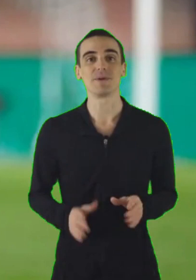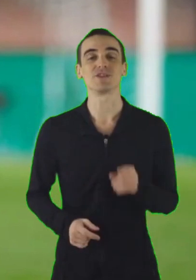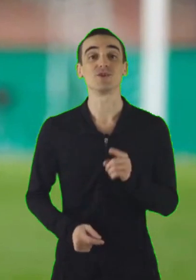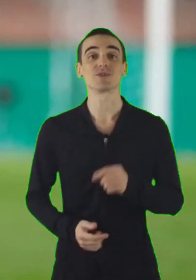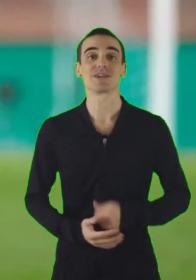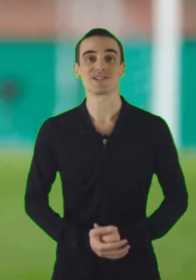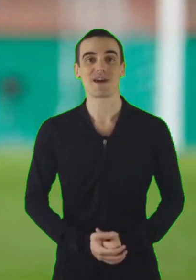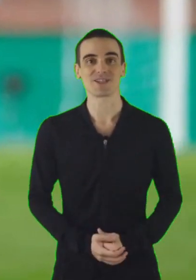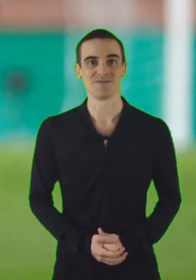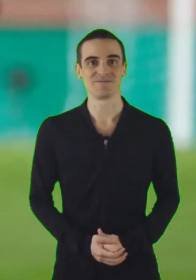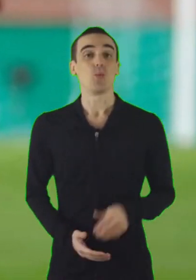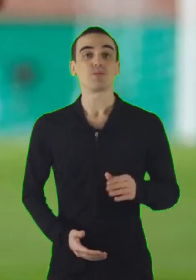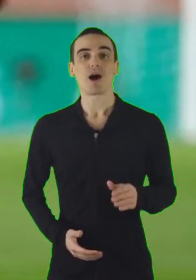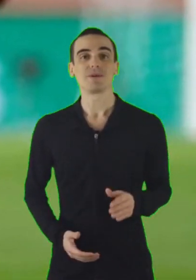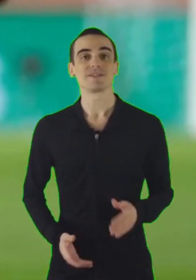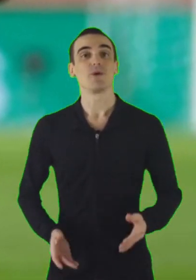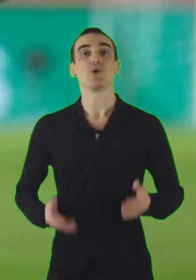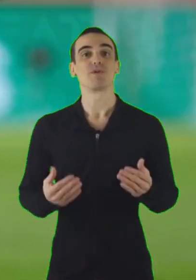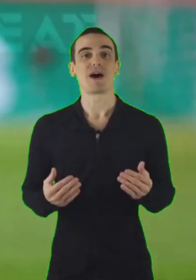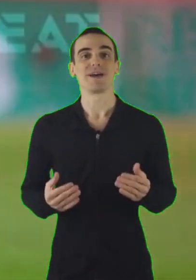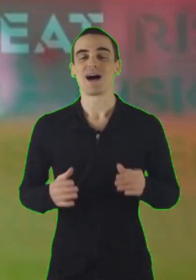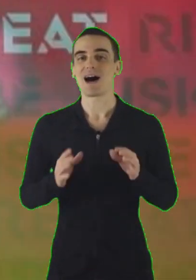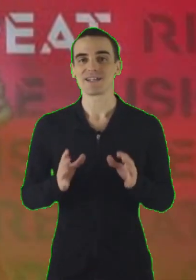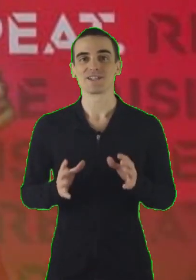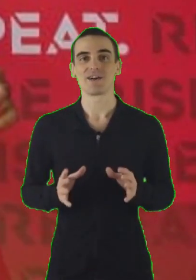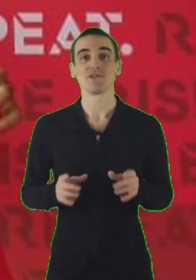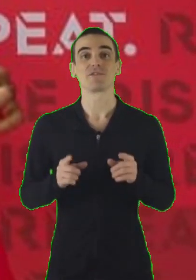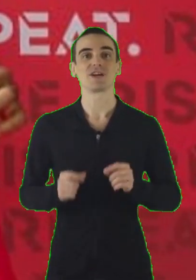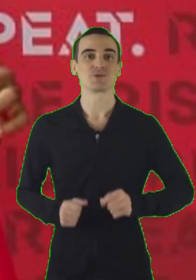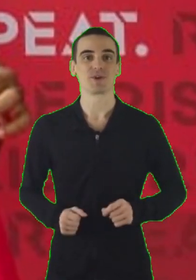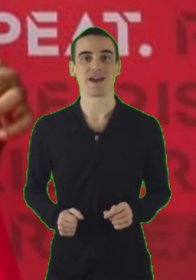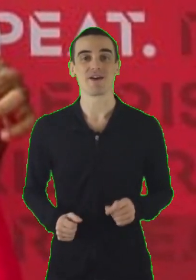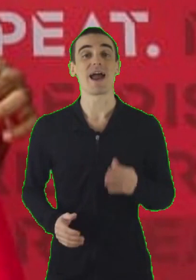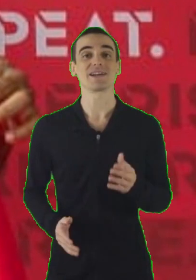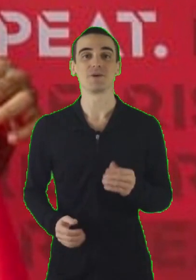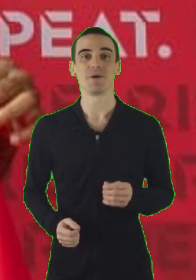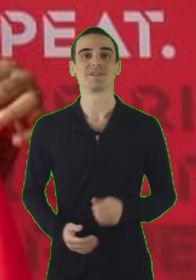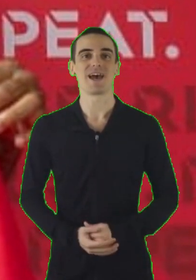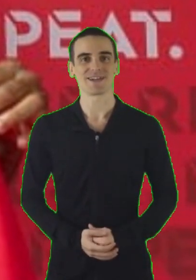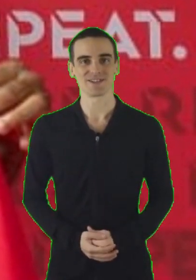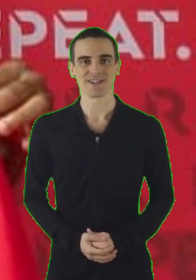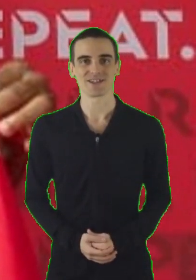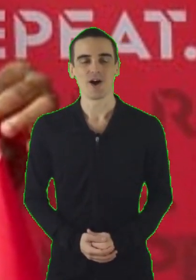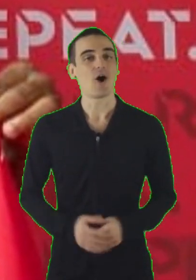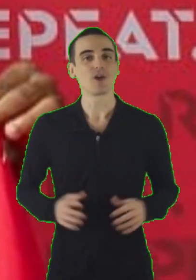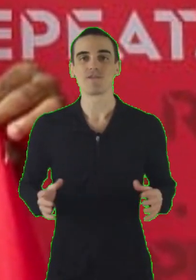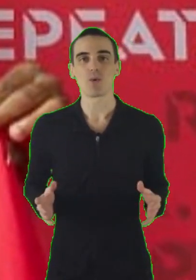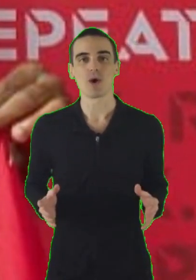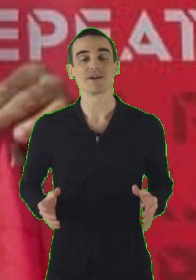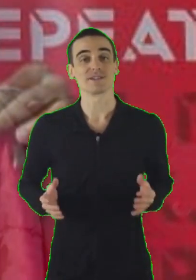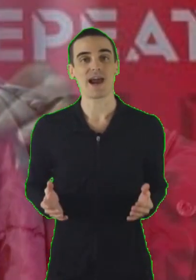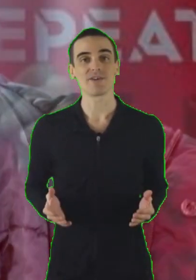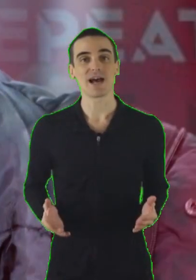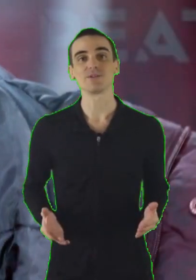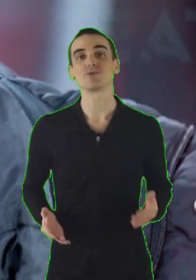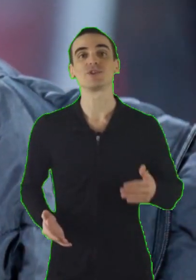ambiente favorável e o apoio da torcida cruzeirense seriam fatores importantes para o seu desenvolvimento. A negociação entre as partes ainda está em andamento,